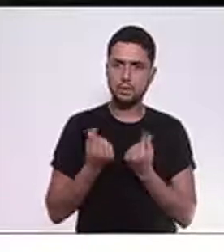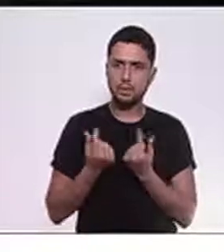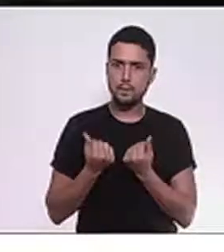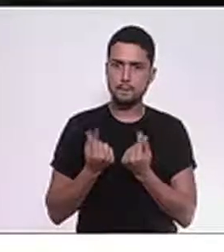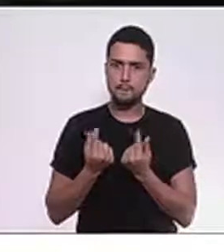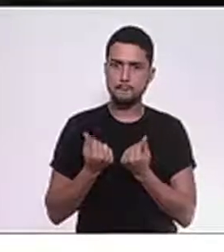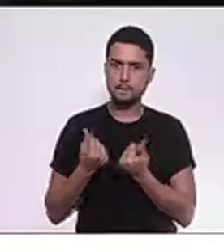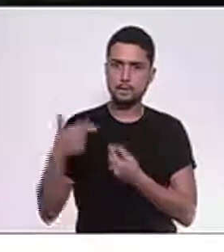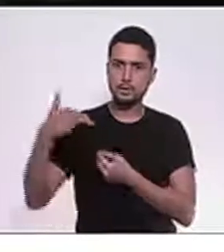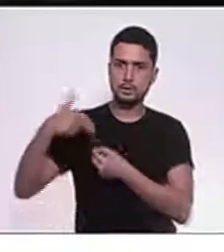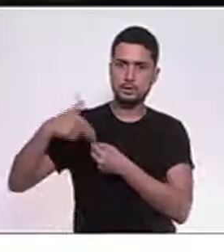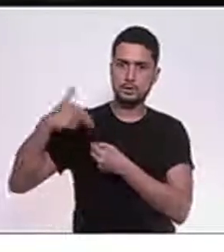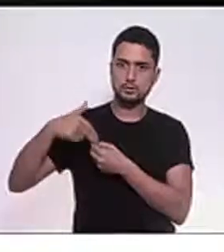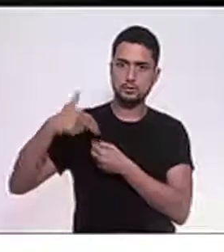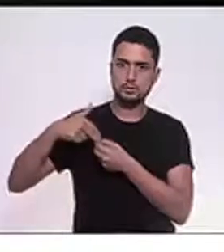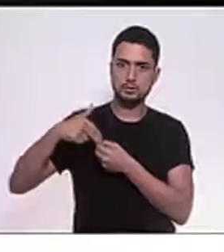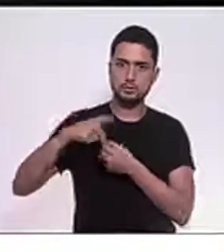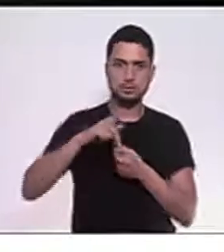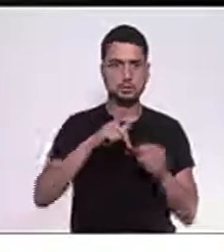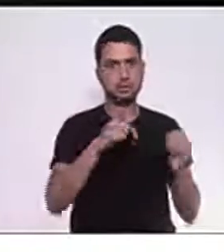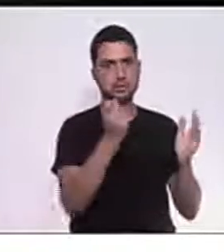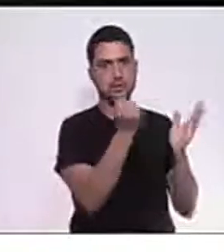da gasolina na bomba,